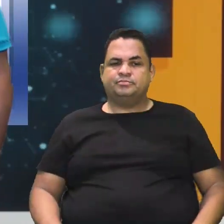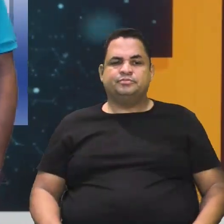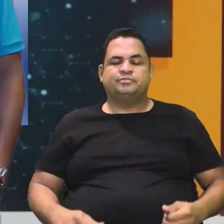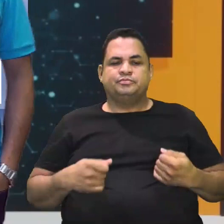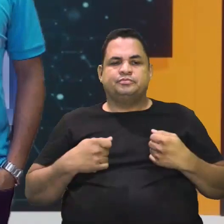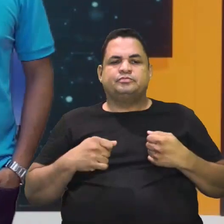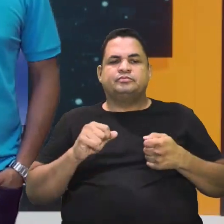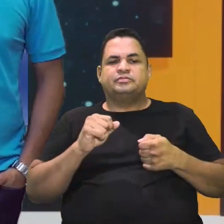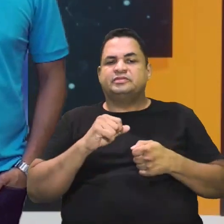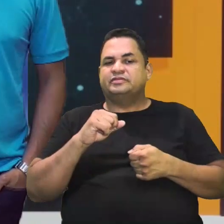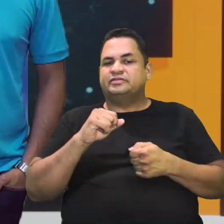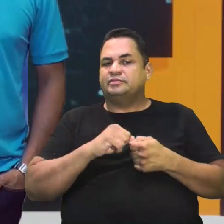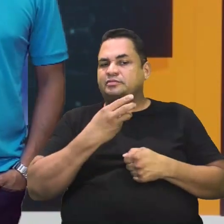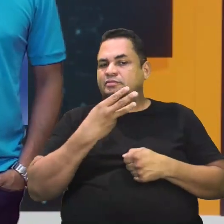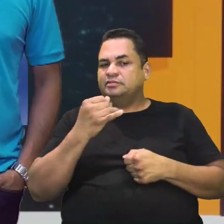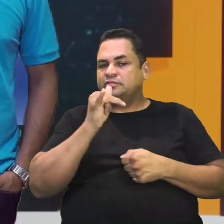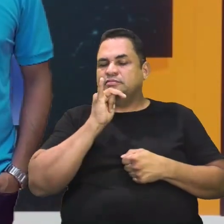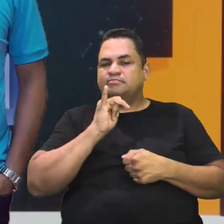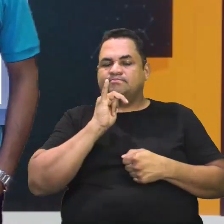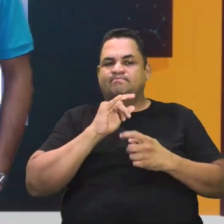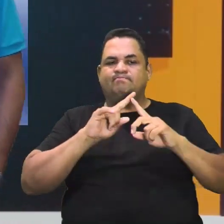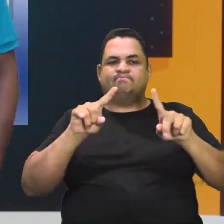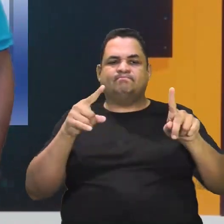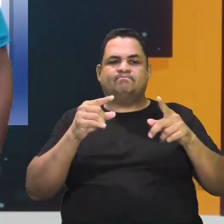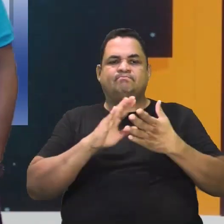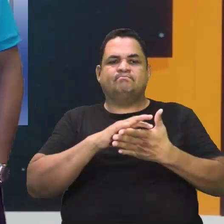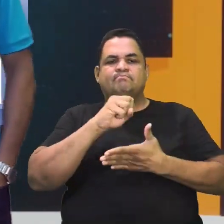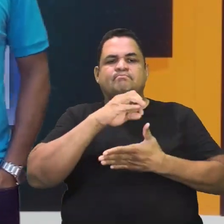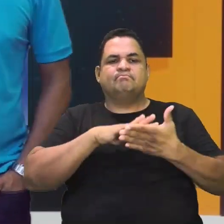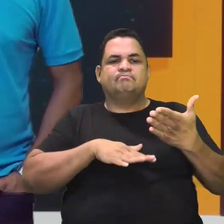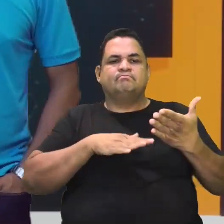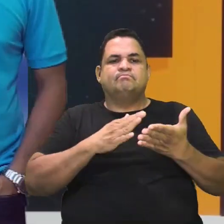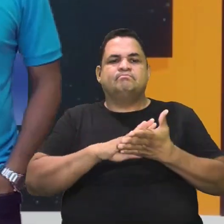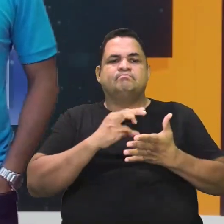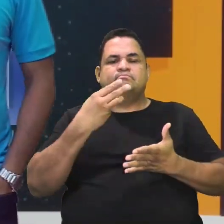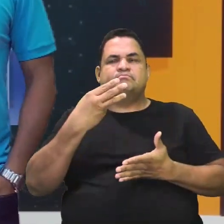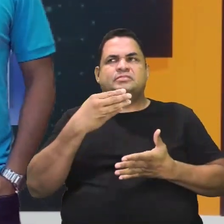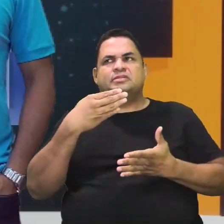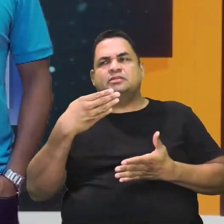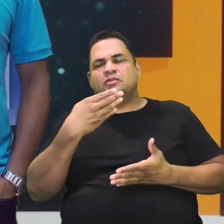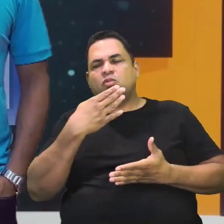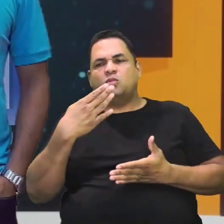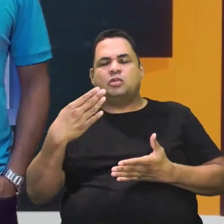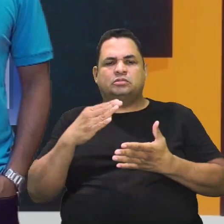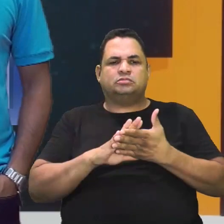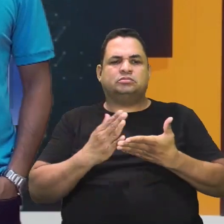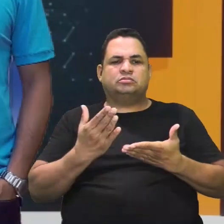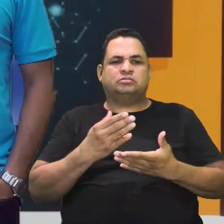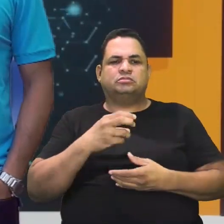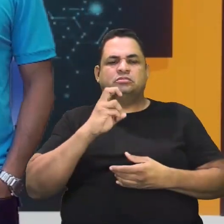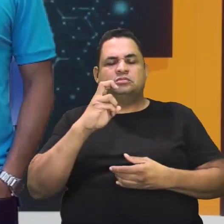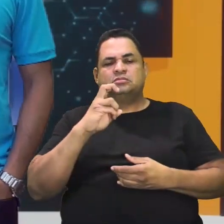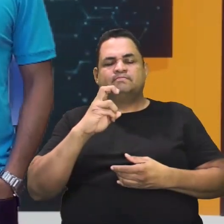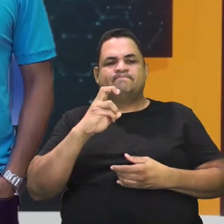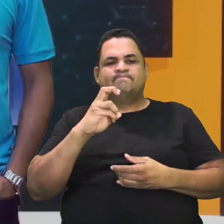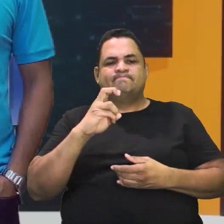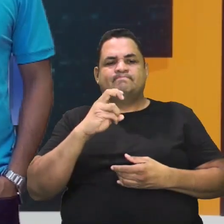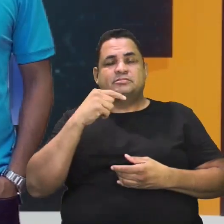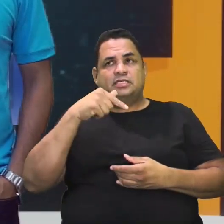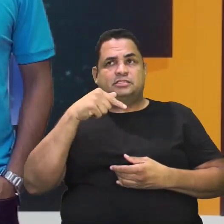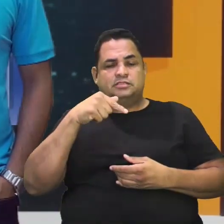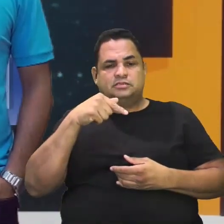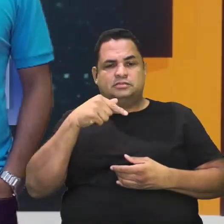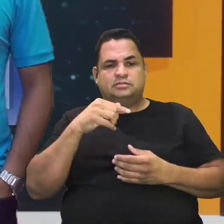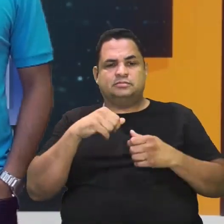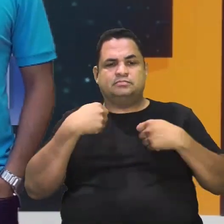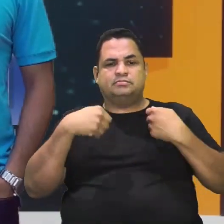vocês? A gente fez 3 exemplos aqui. Mais as atividades de sala, que deve ter umas 3 a 4, 3 a 4 já deve estar em torno de 7.